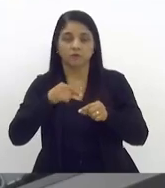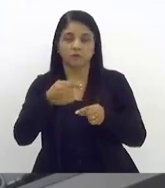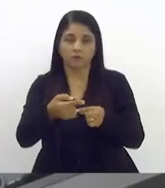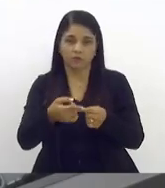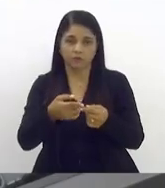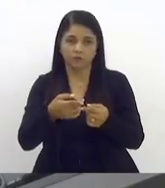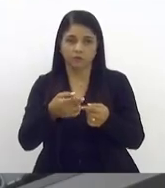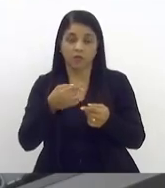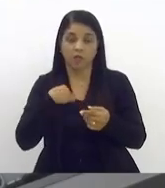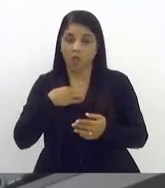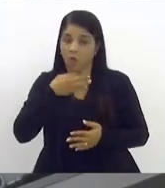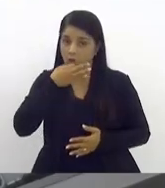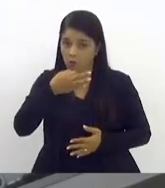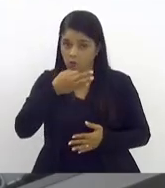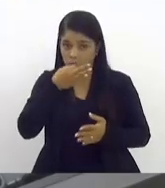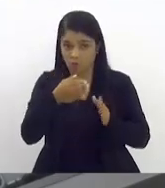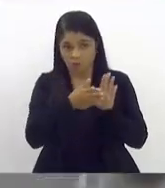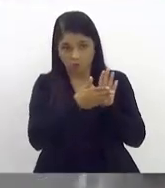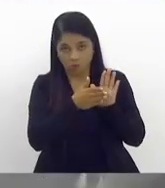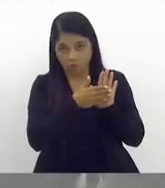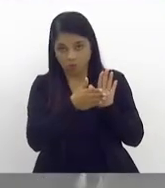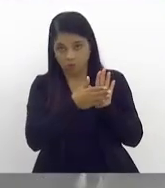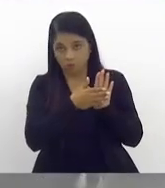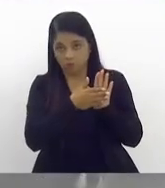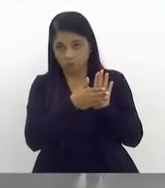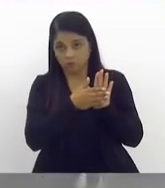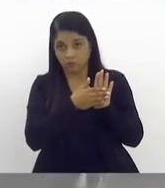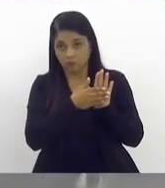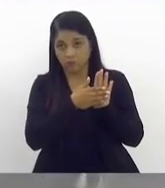que fique dentro do que é hoje,